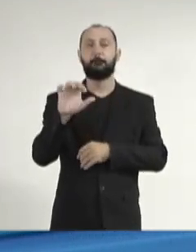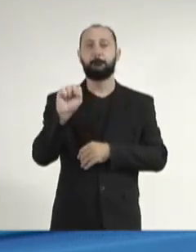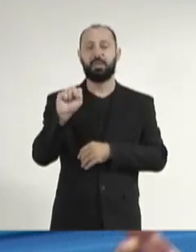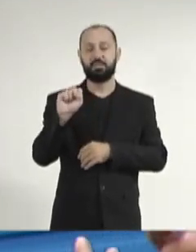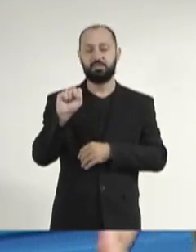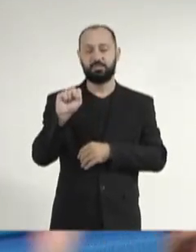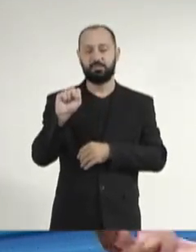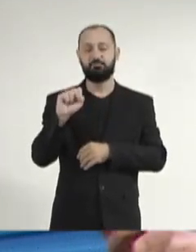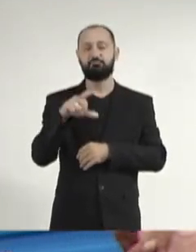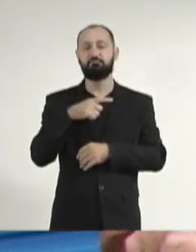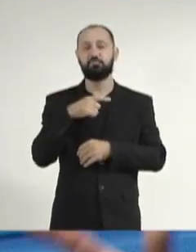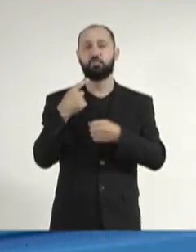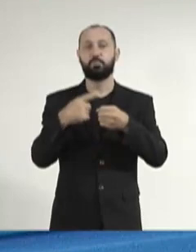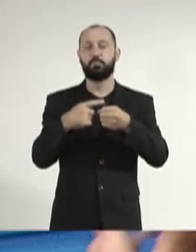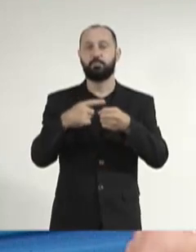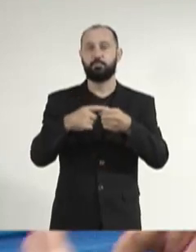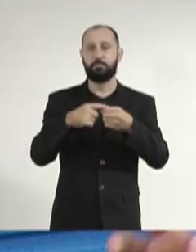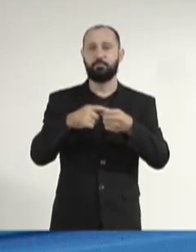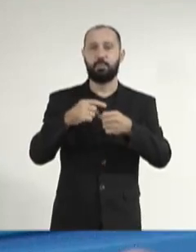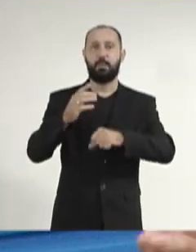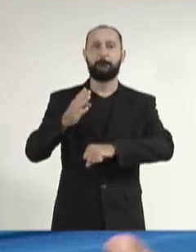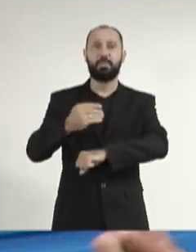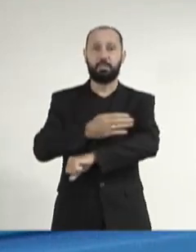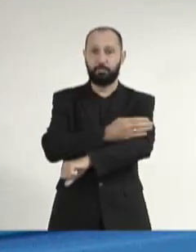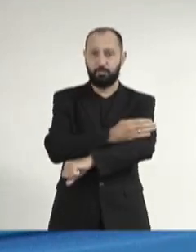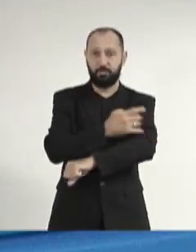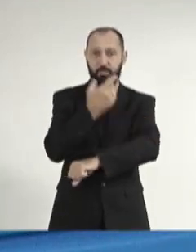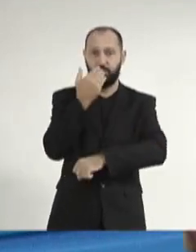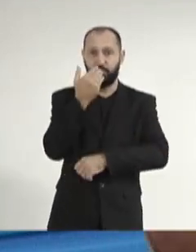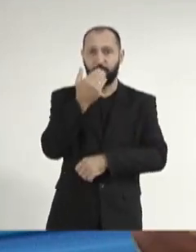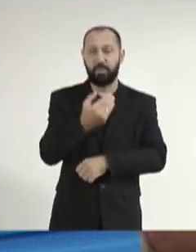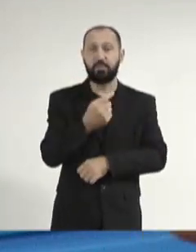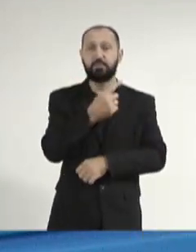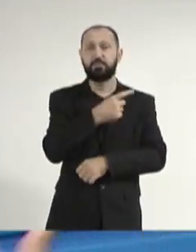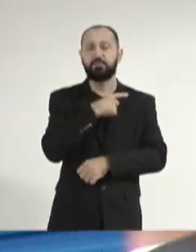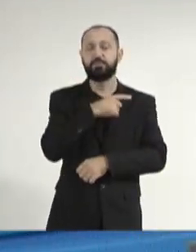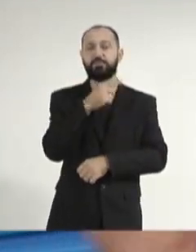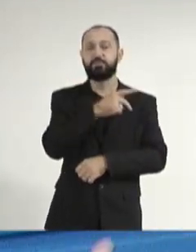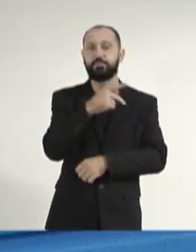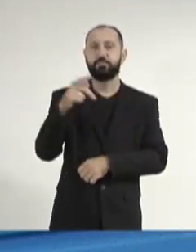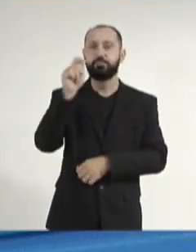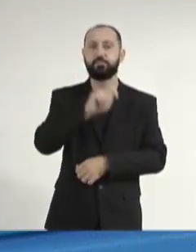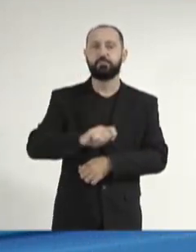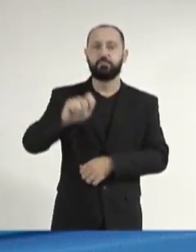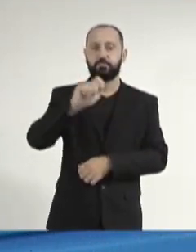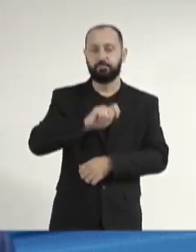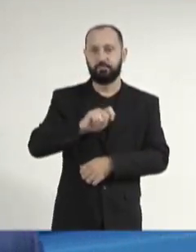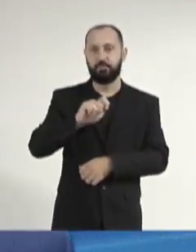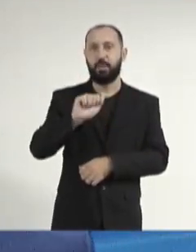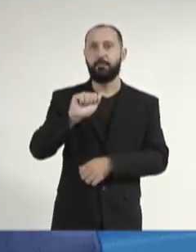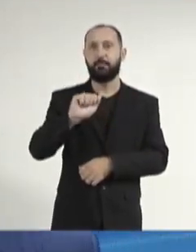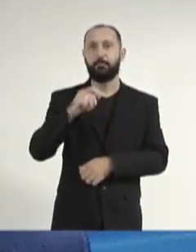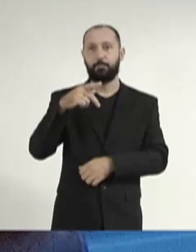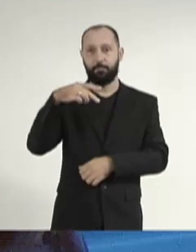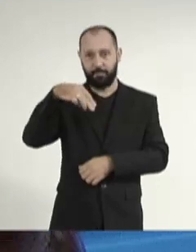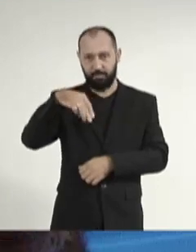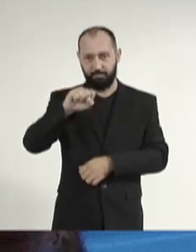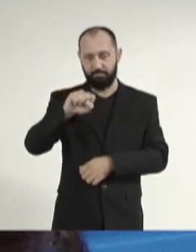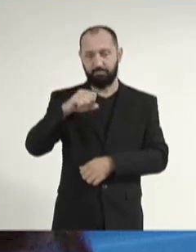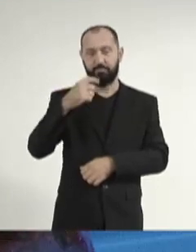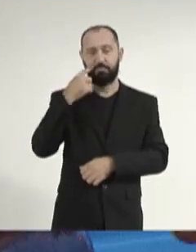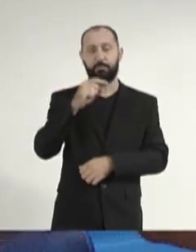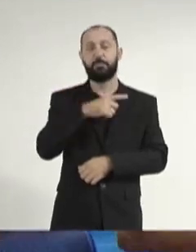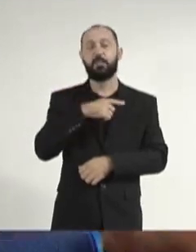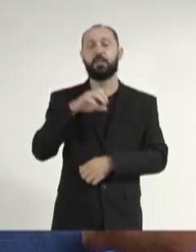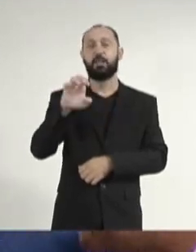Sinigaglia, do município de Batayporã, em atendimento à solicitação da presidente da Associação de Pais e Mestres, senhora